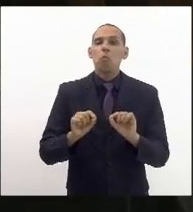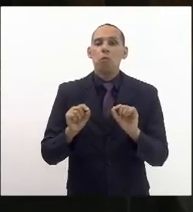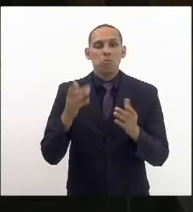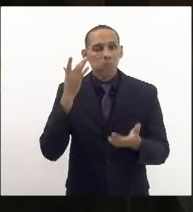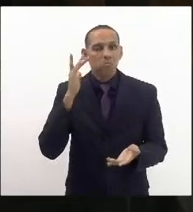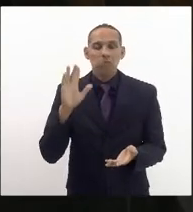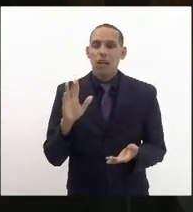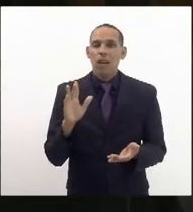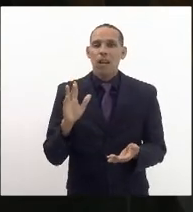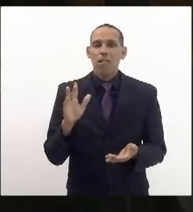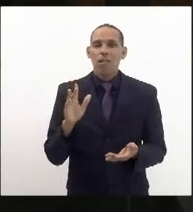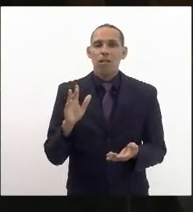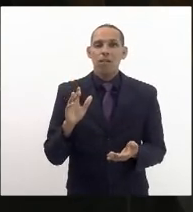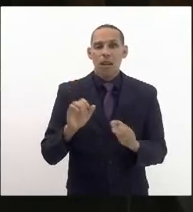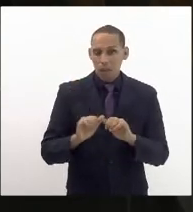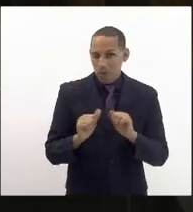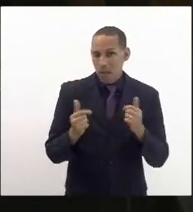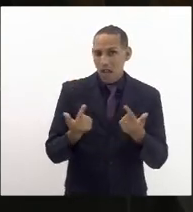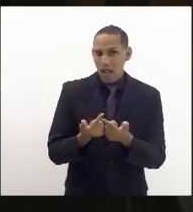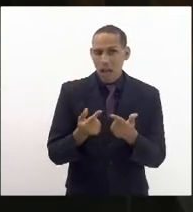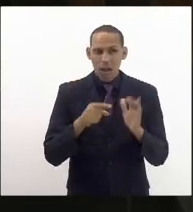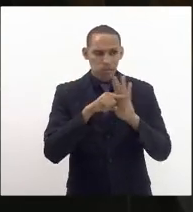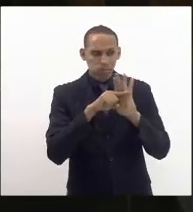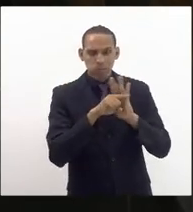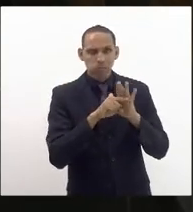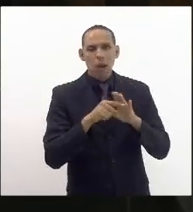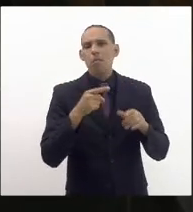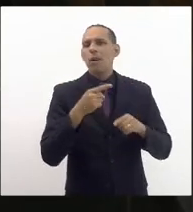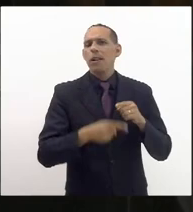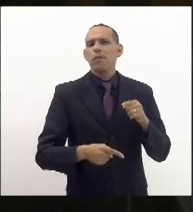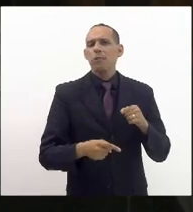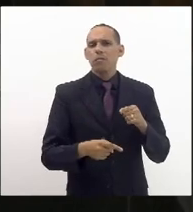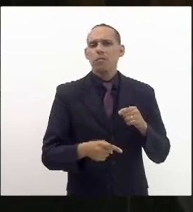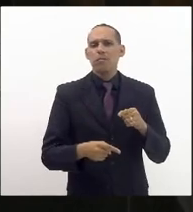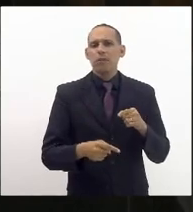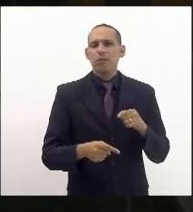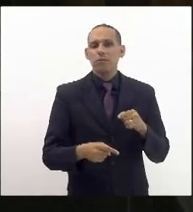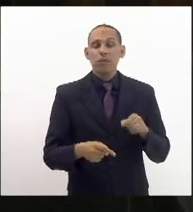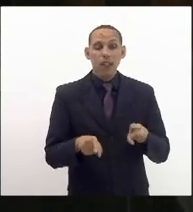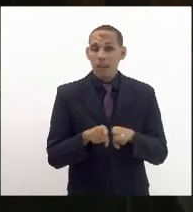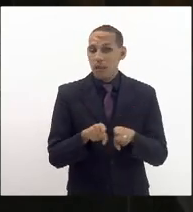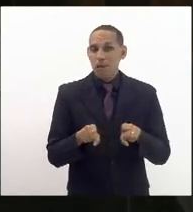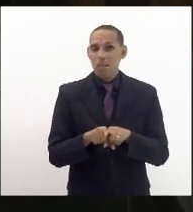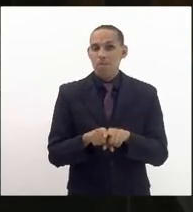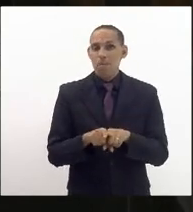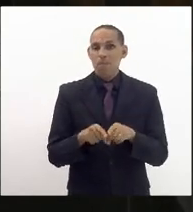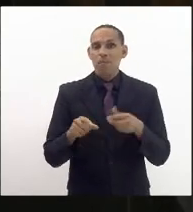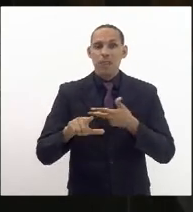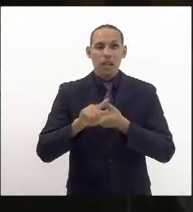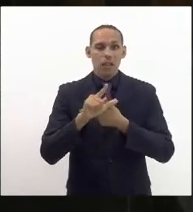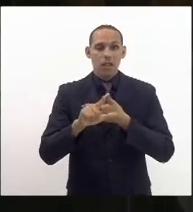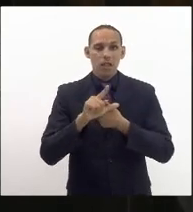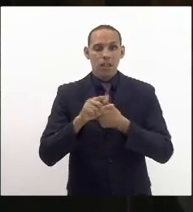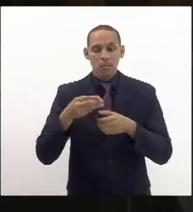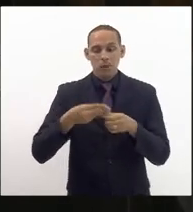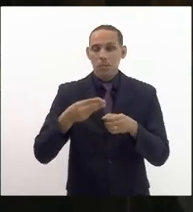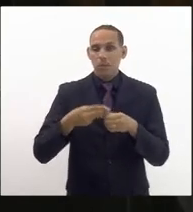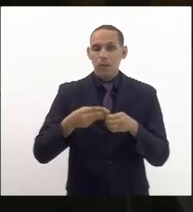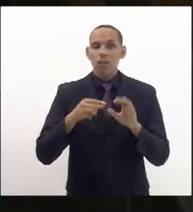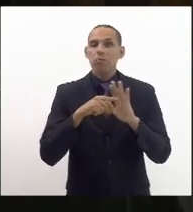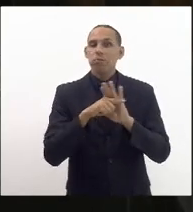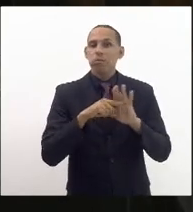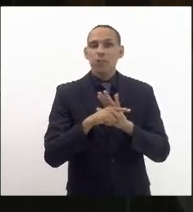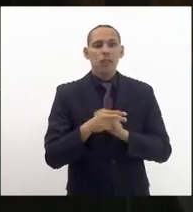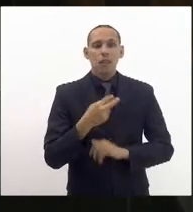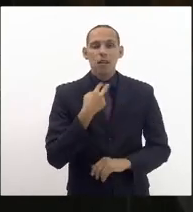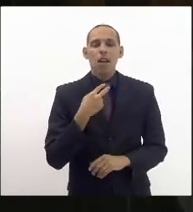permite que a Assembleia Legislativa fiscalize e exerça o seu papel, tampouco o Legislativo Municipal. Isso é crime